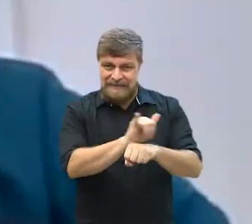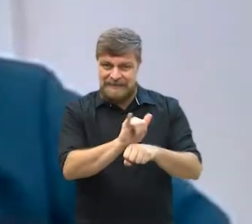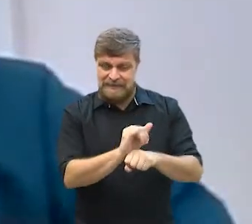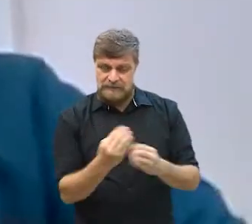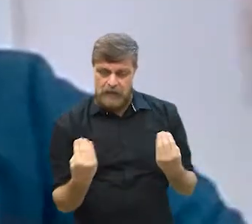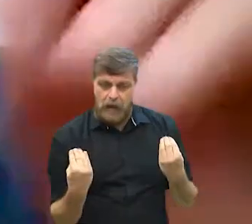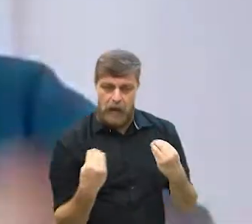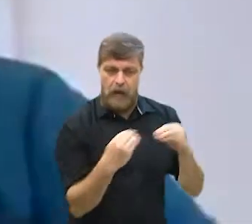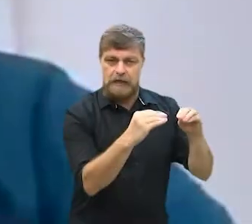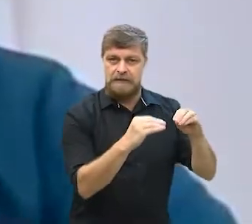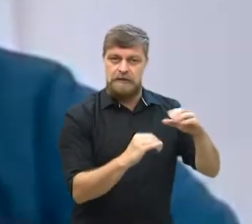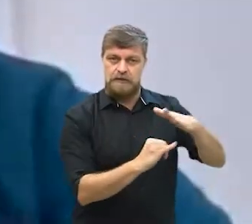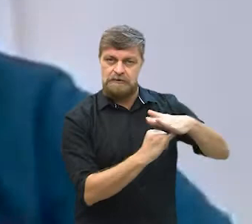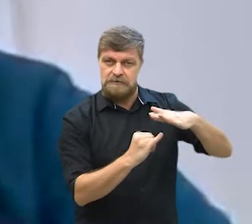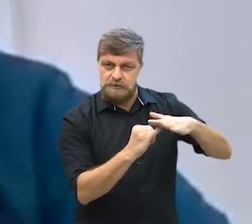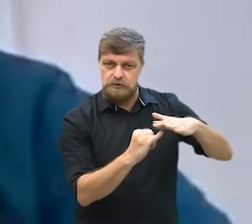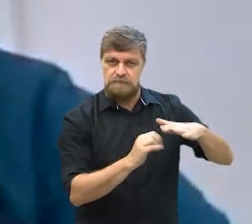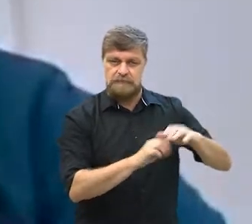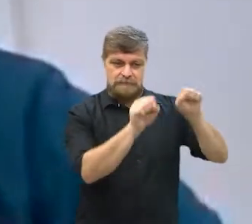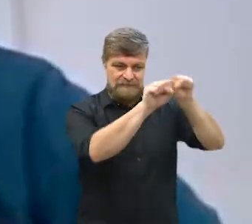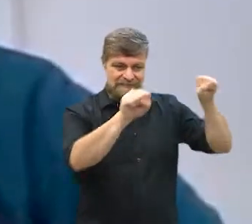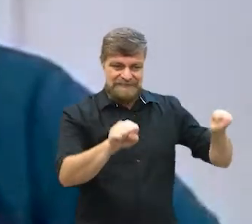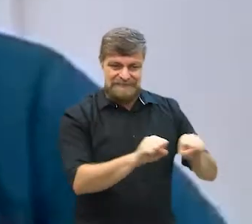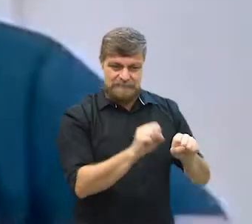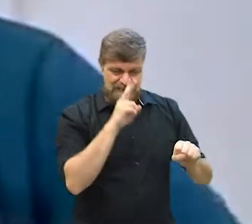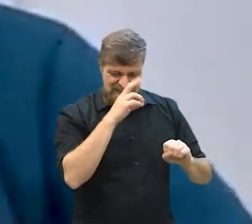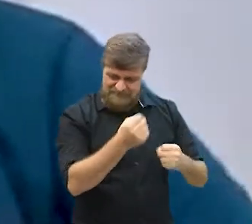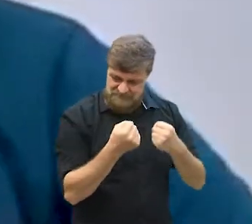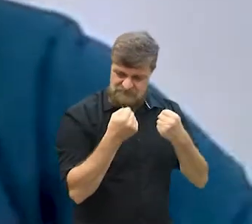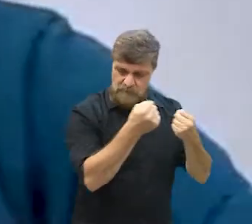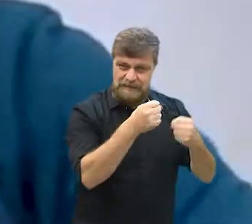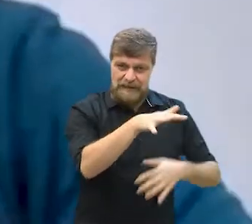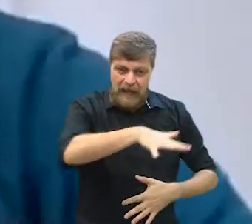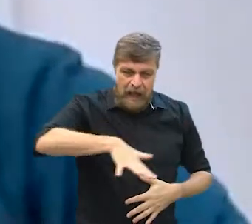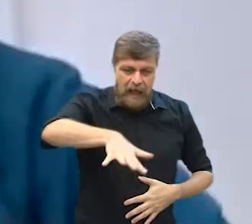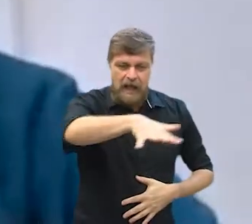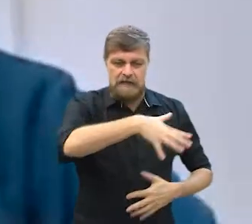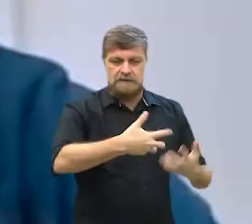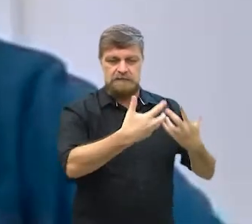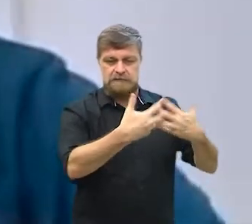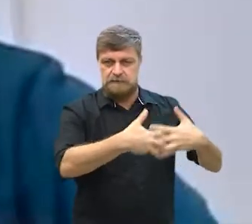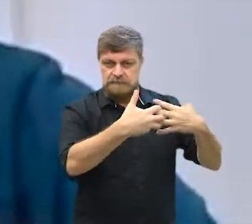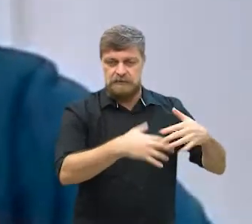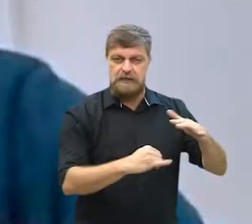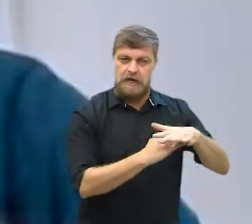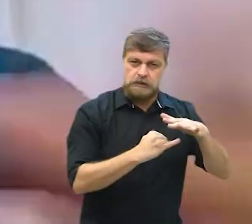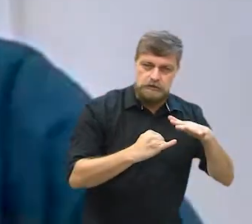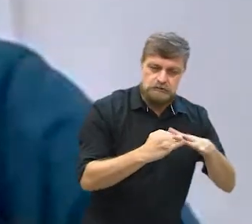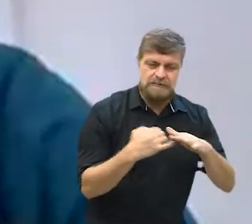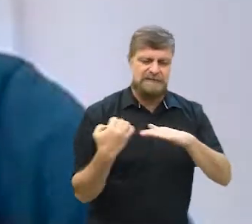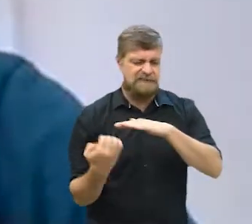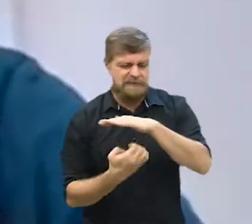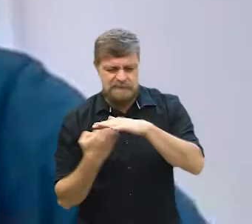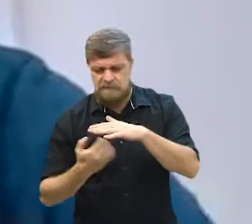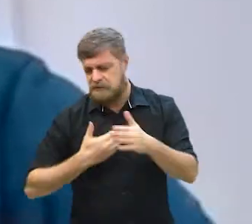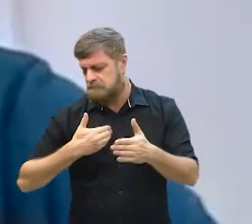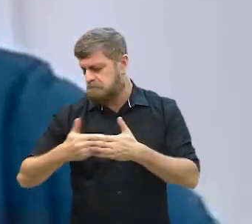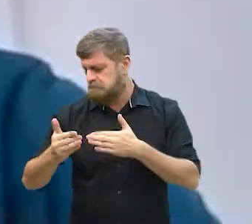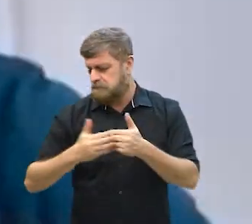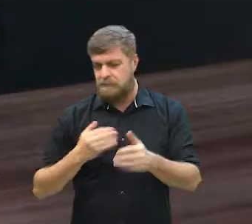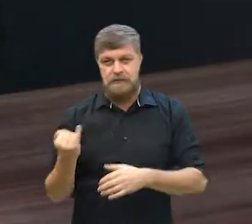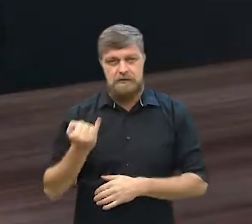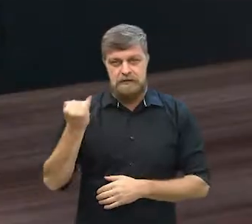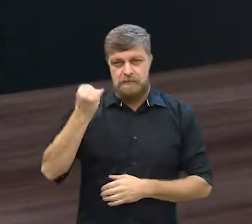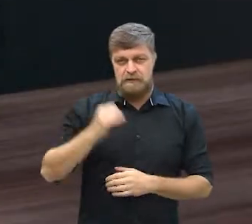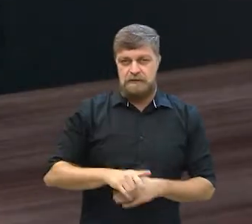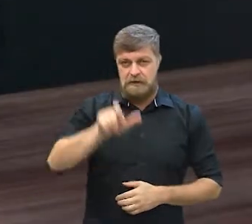de um ecossistema que fortaleça o todo, né, fortaleça as demais áreas, seja da instituição, seja da empresa, enfim, não